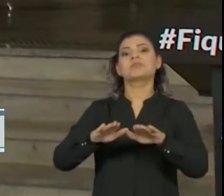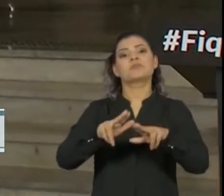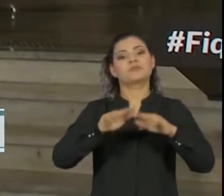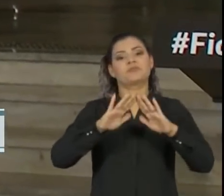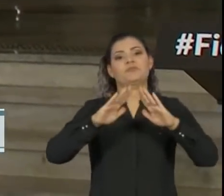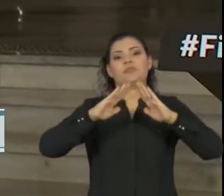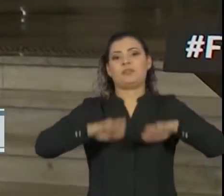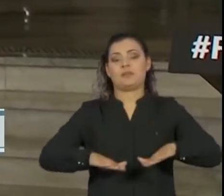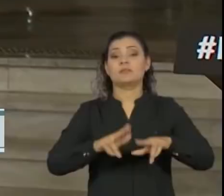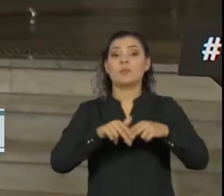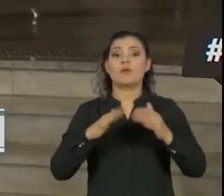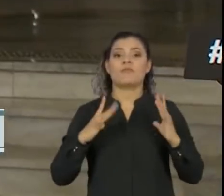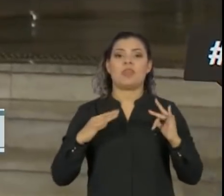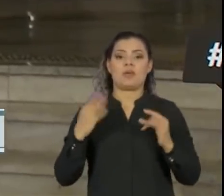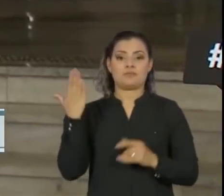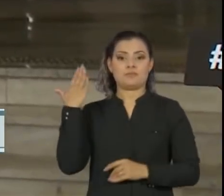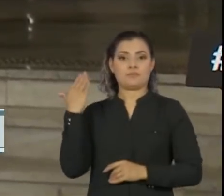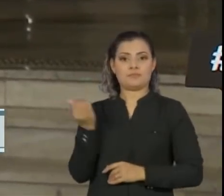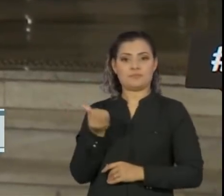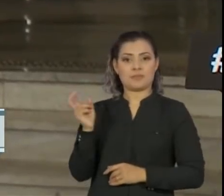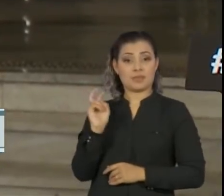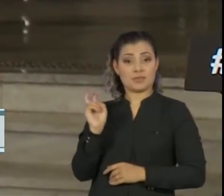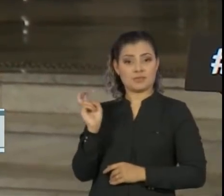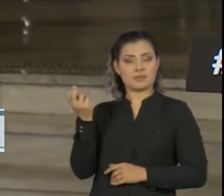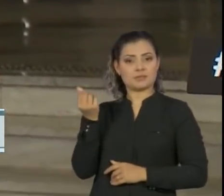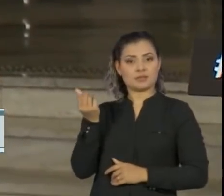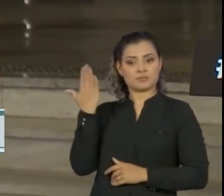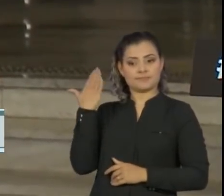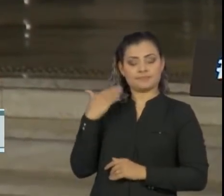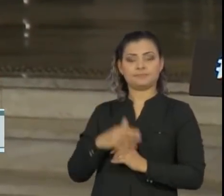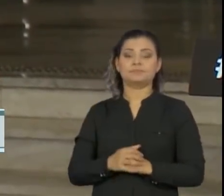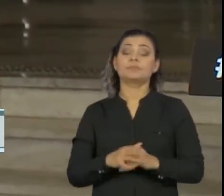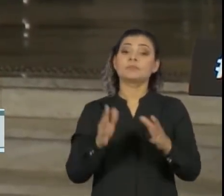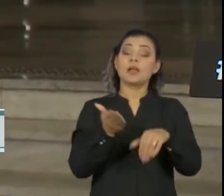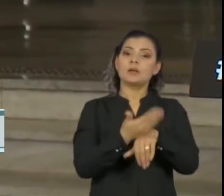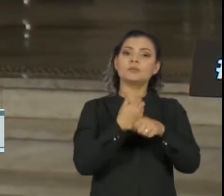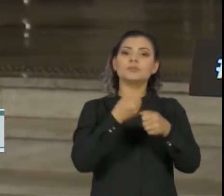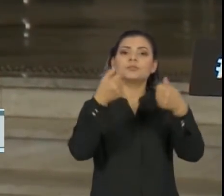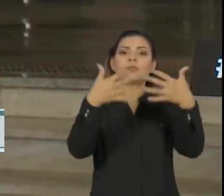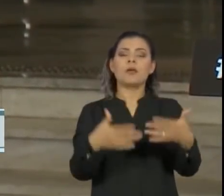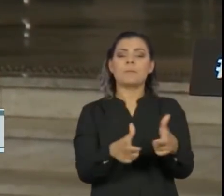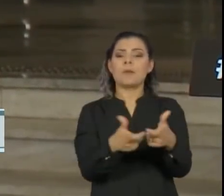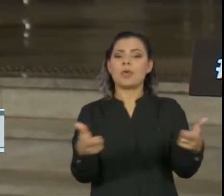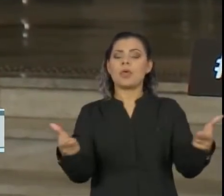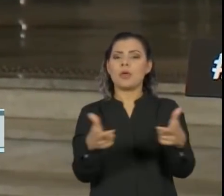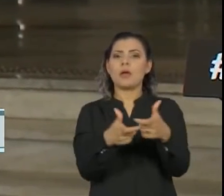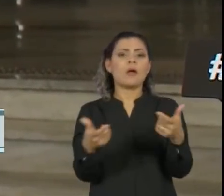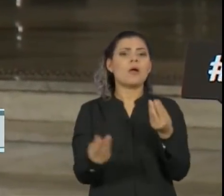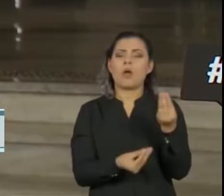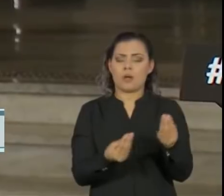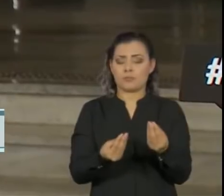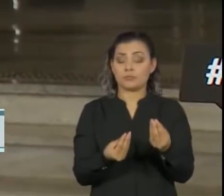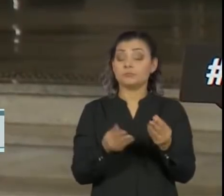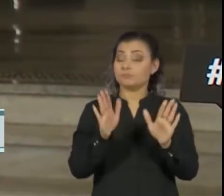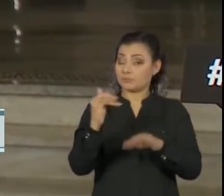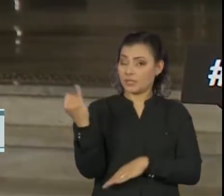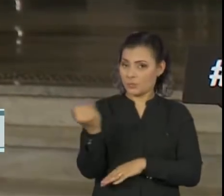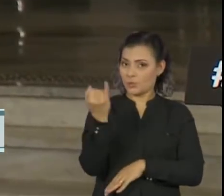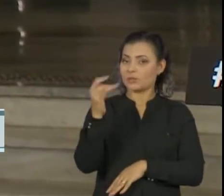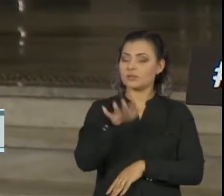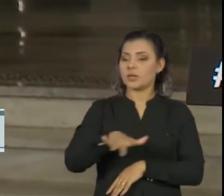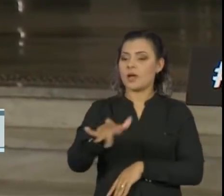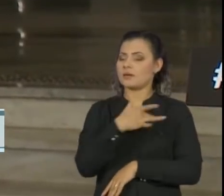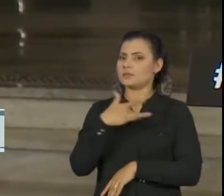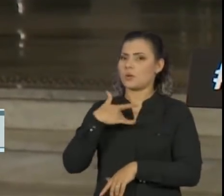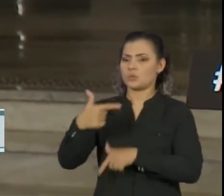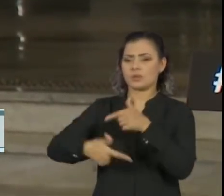do feriado. Queria aqui rapidamente também, antes de falar da evolução, citar do grande trabalho feito pela